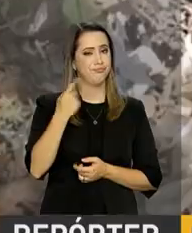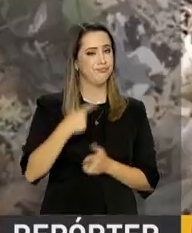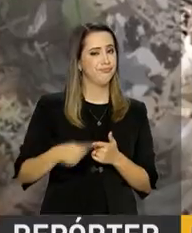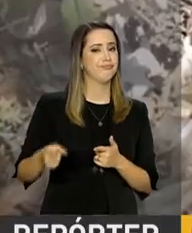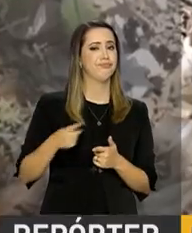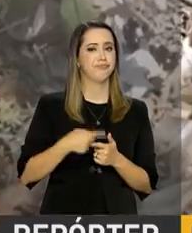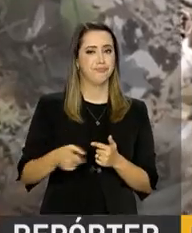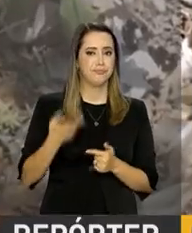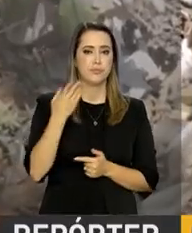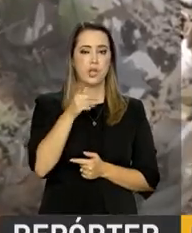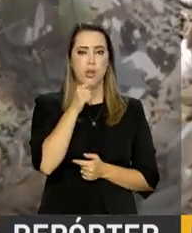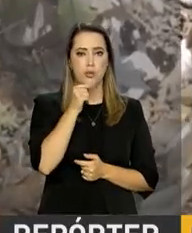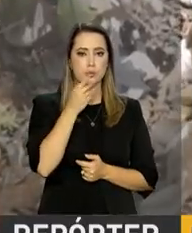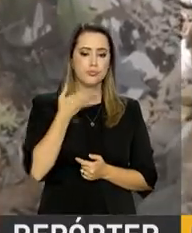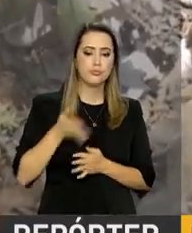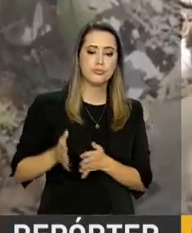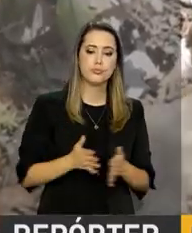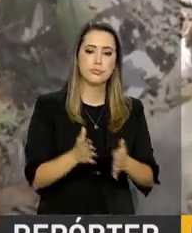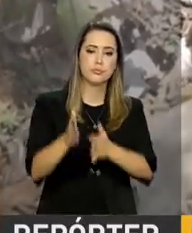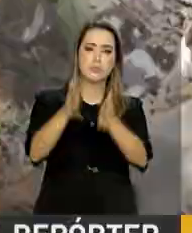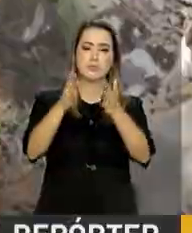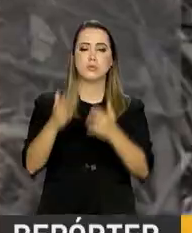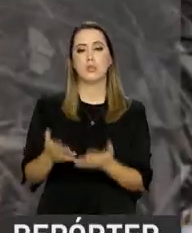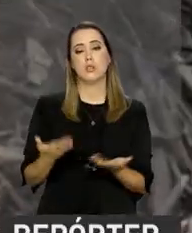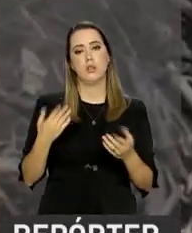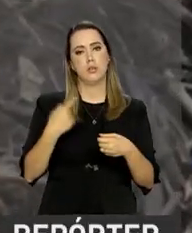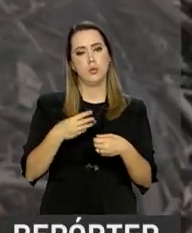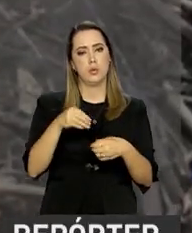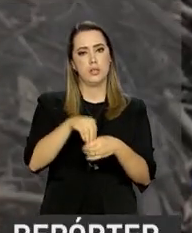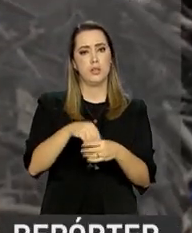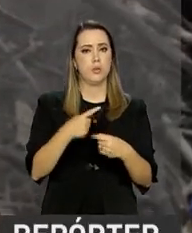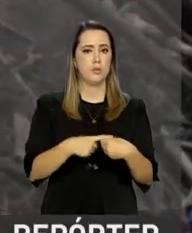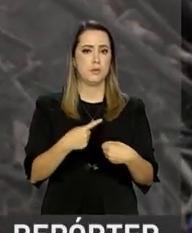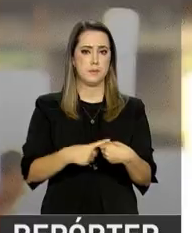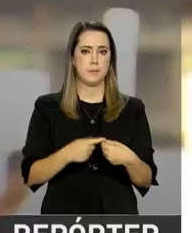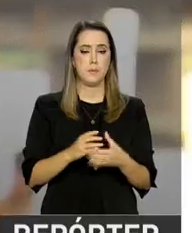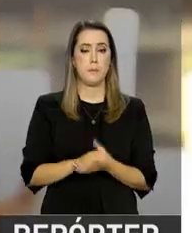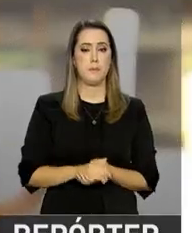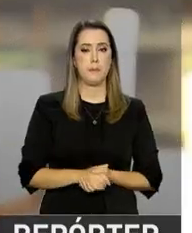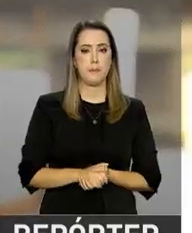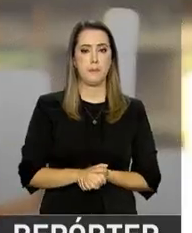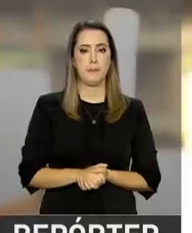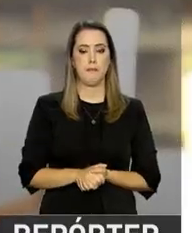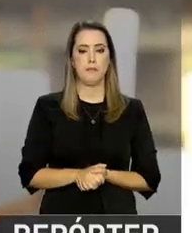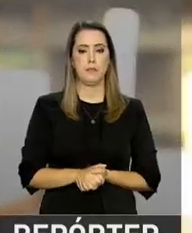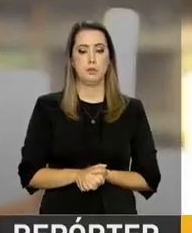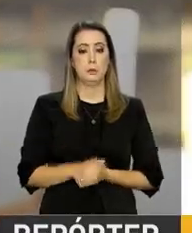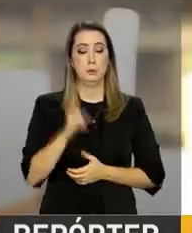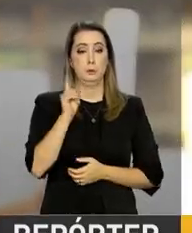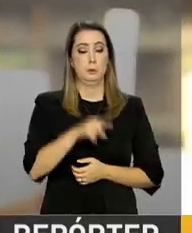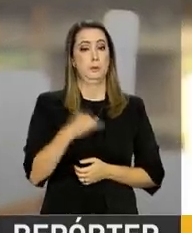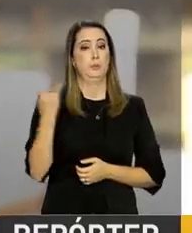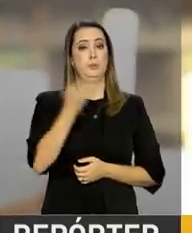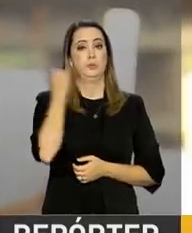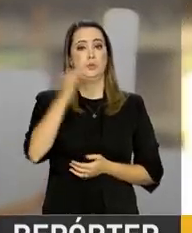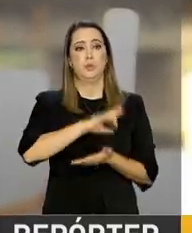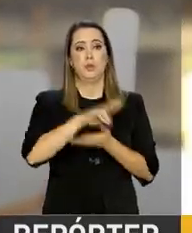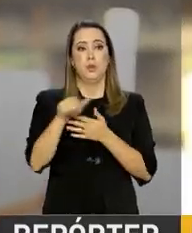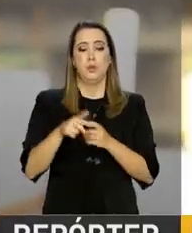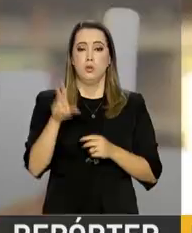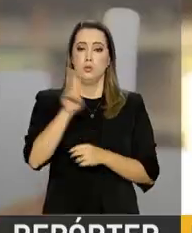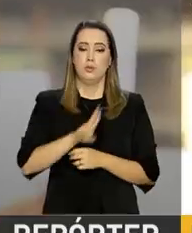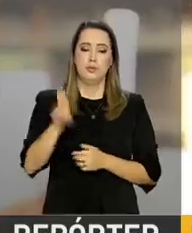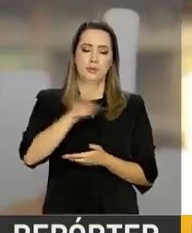dos problemas que ameaçam os rios que passam pelas cidades, os rios urbanos. Eles têm importância nos diversos